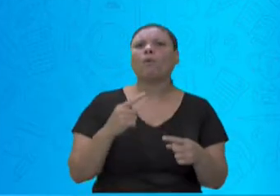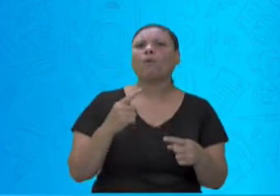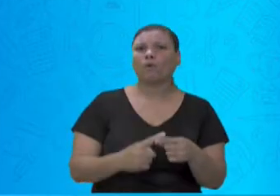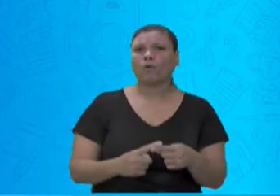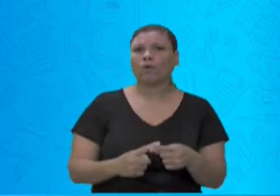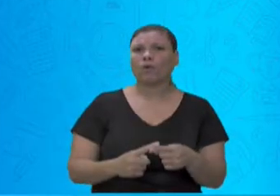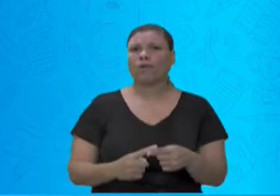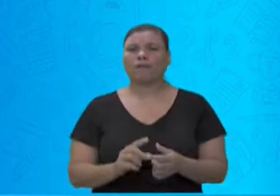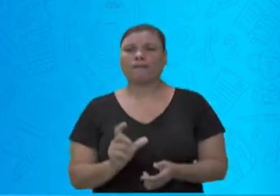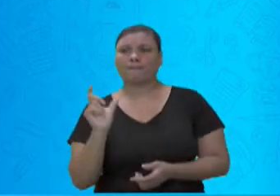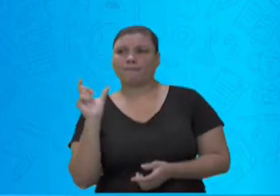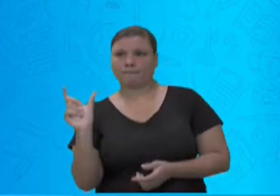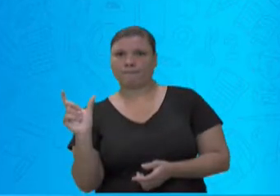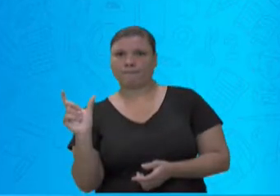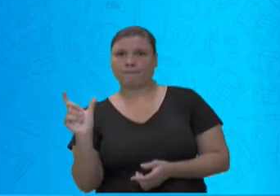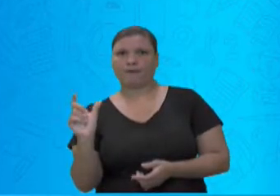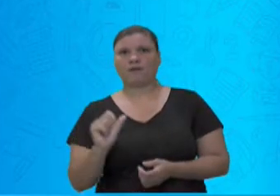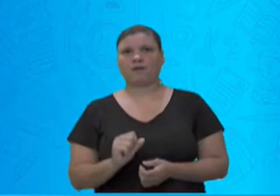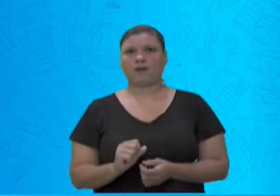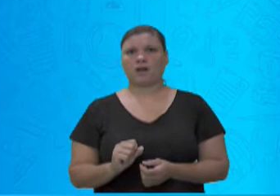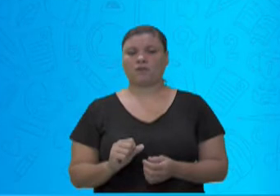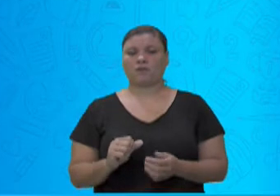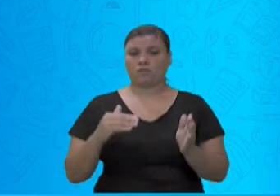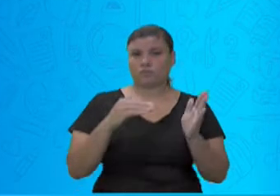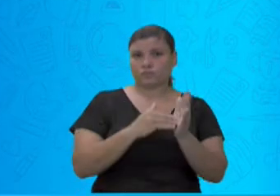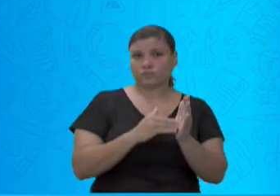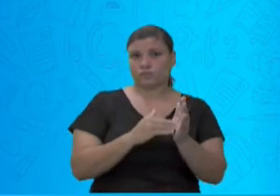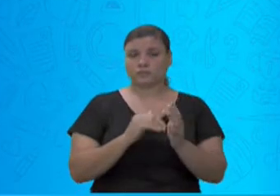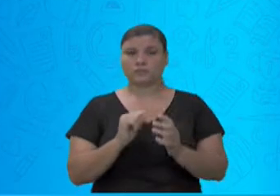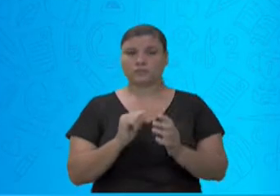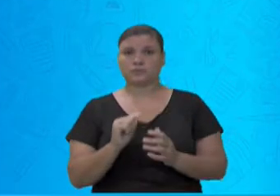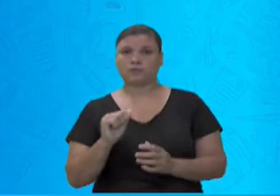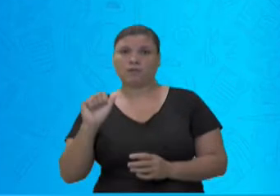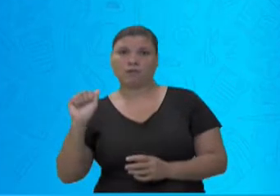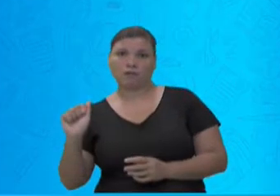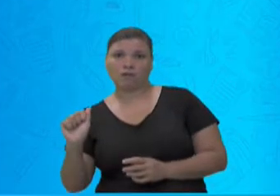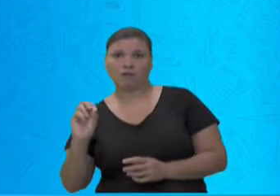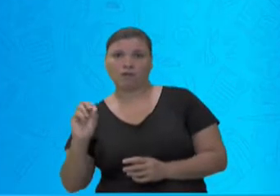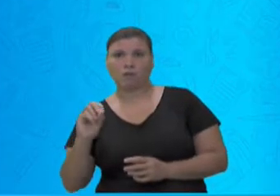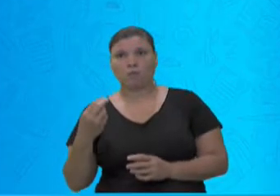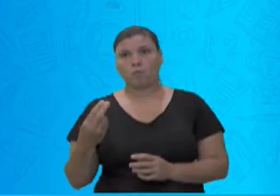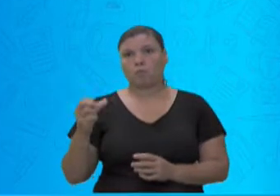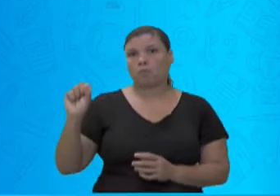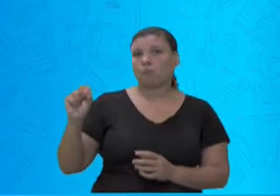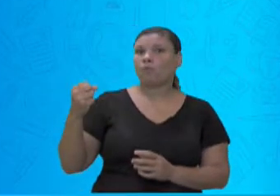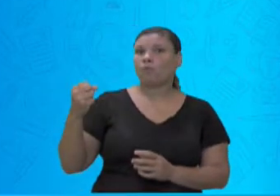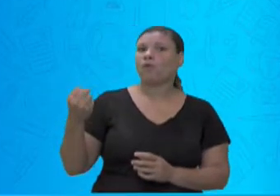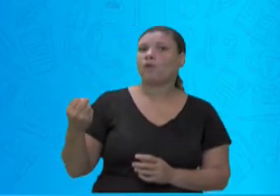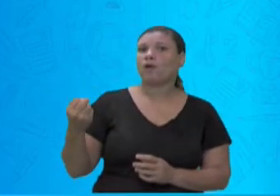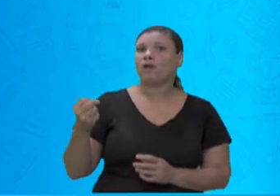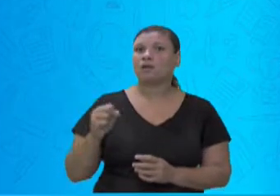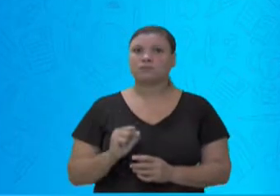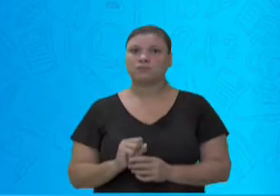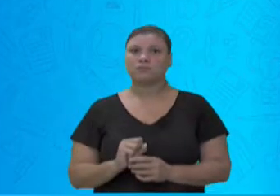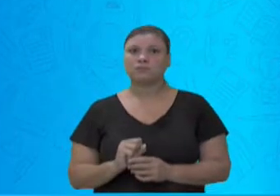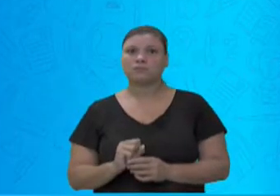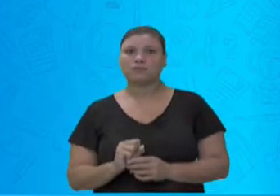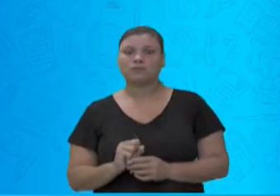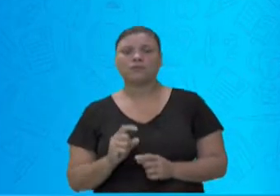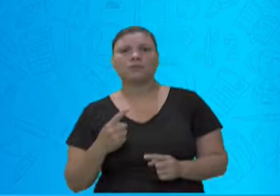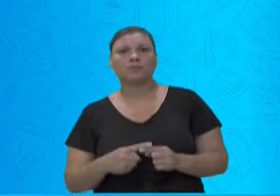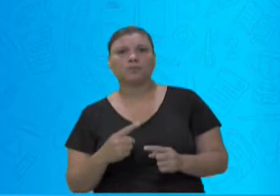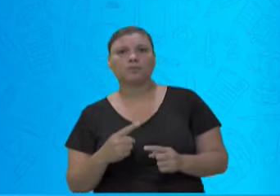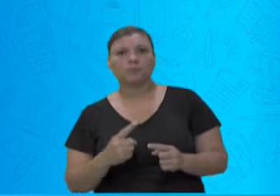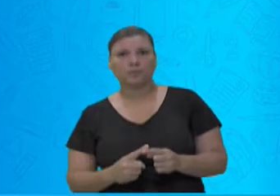ser alguns, alguma e algumas. Nenhum, todo, outro,